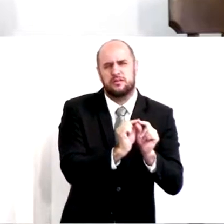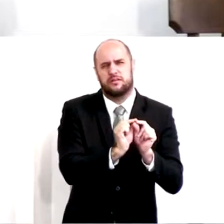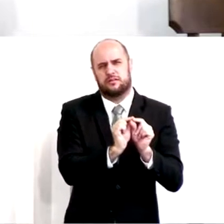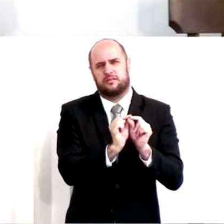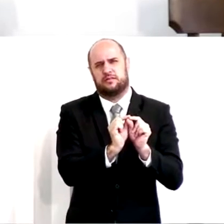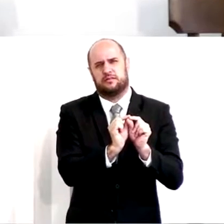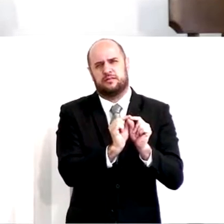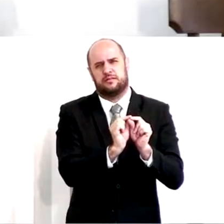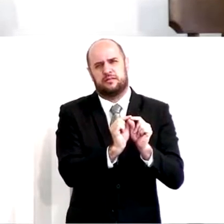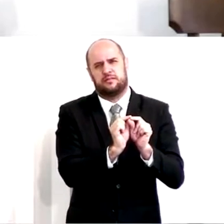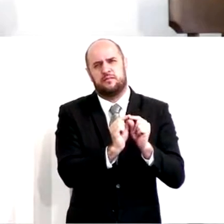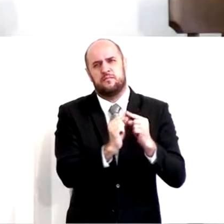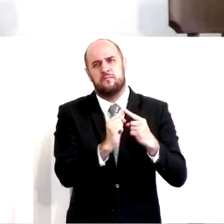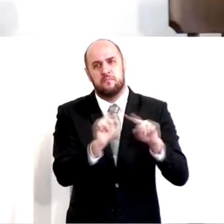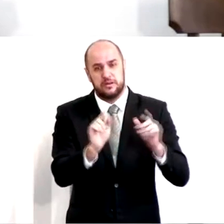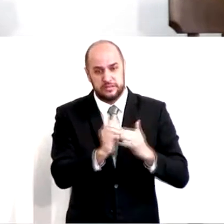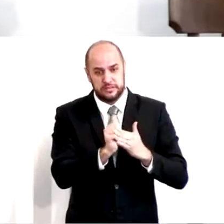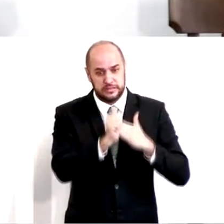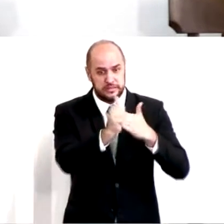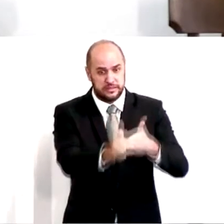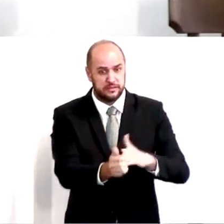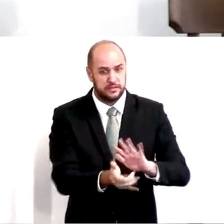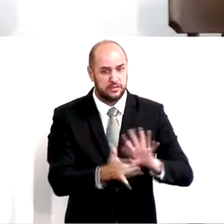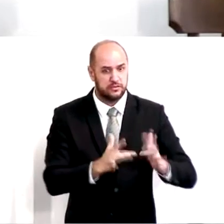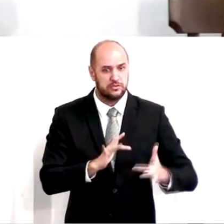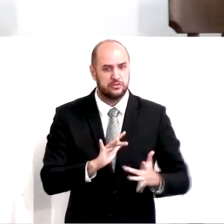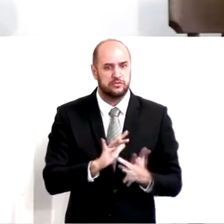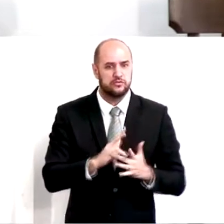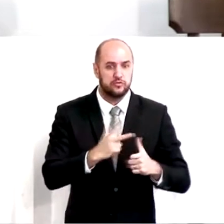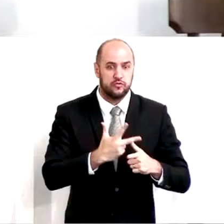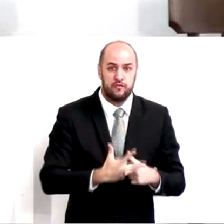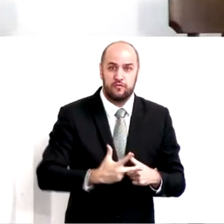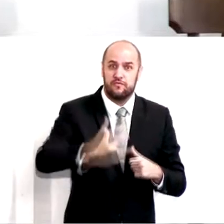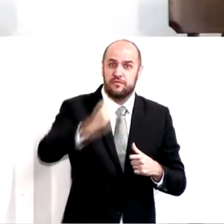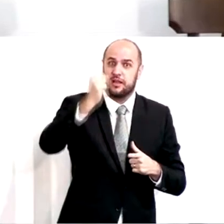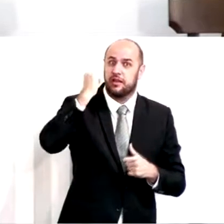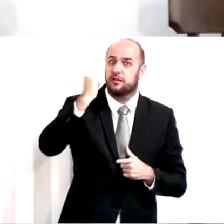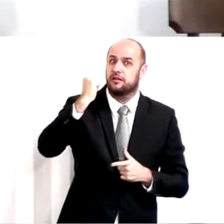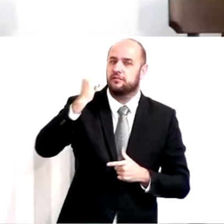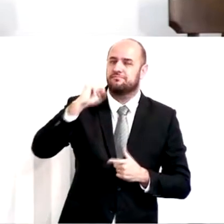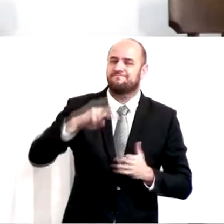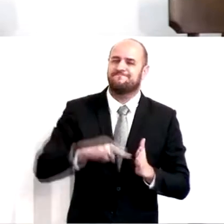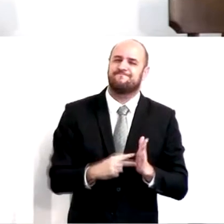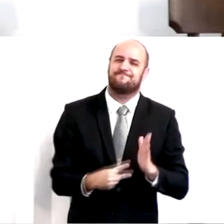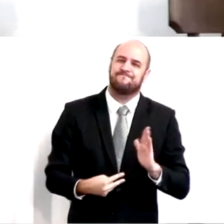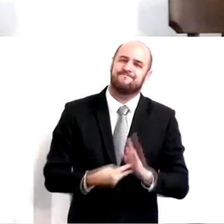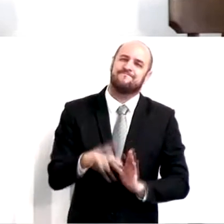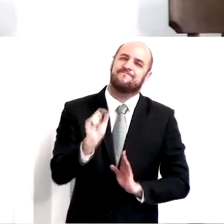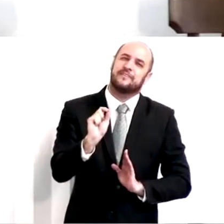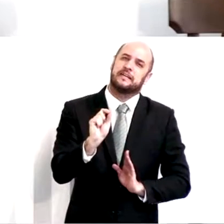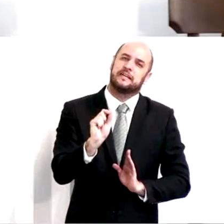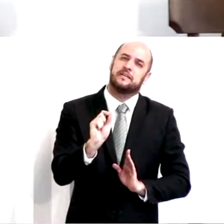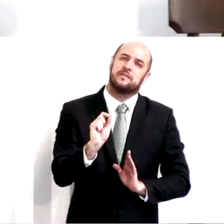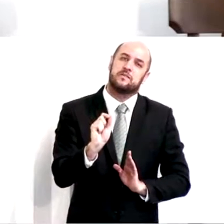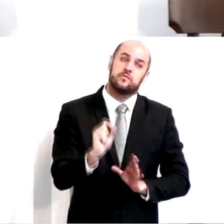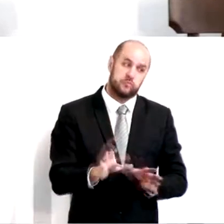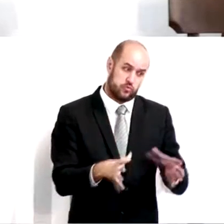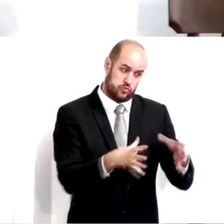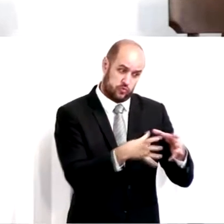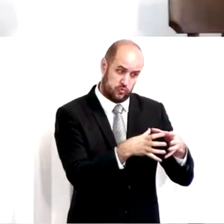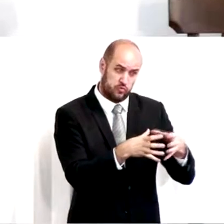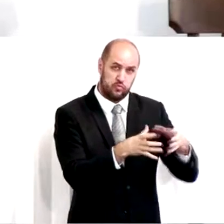era conduzida em Cristo em triunfo, significa que ela apresentava àquela